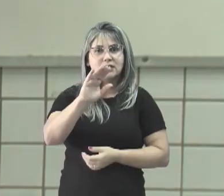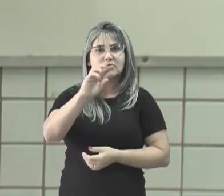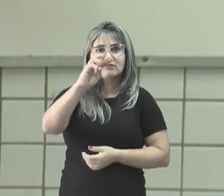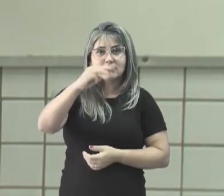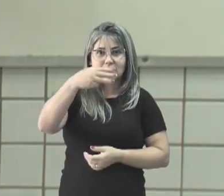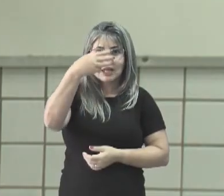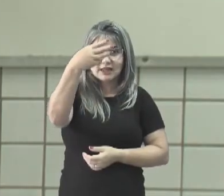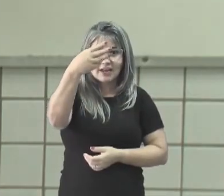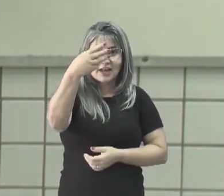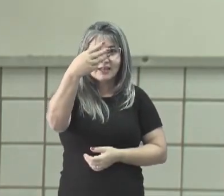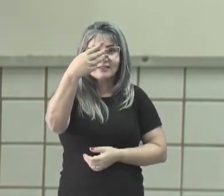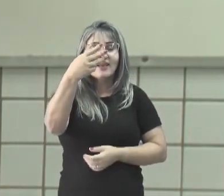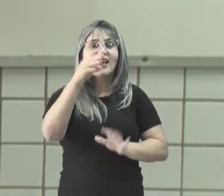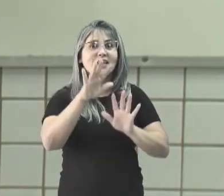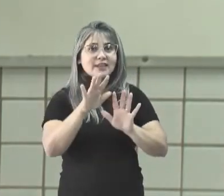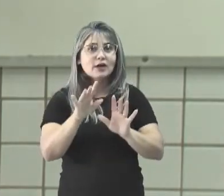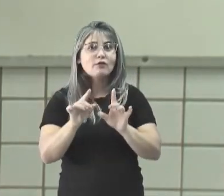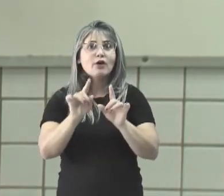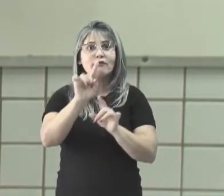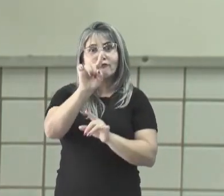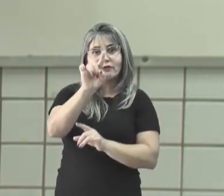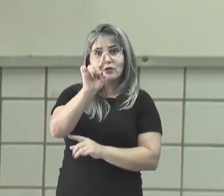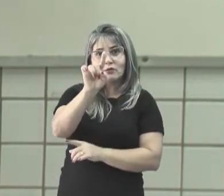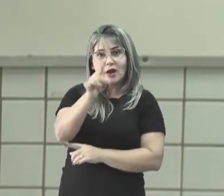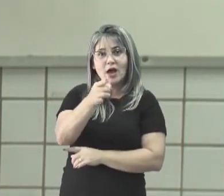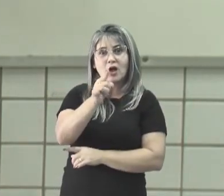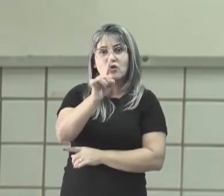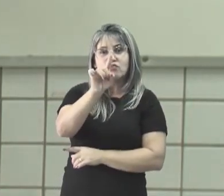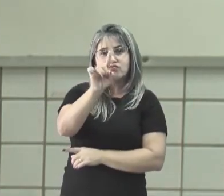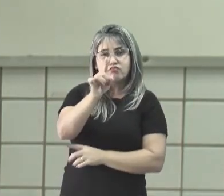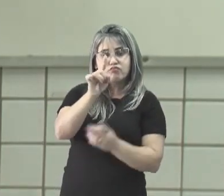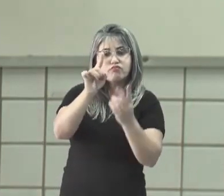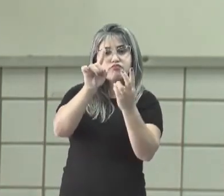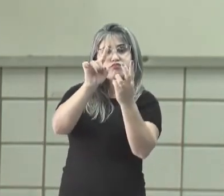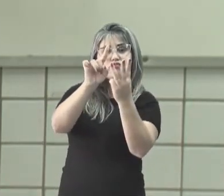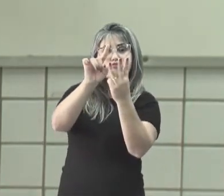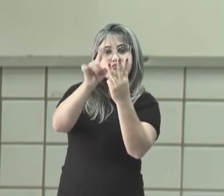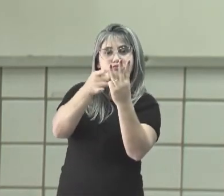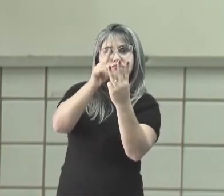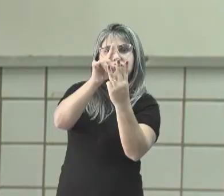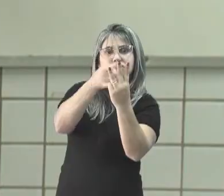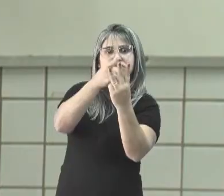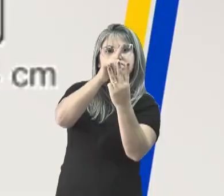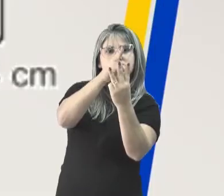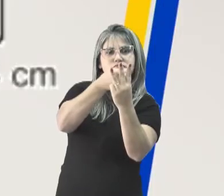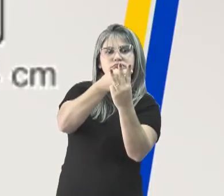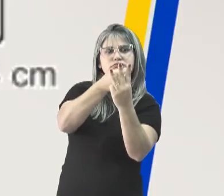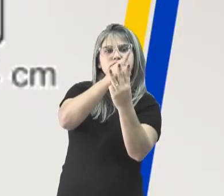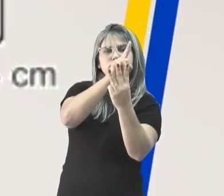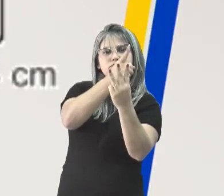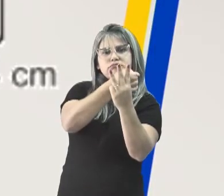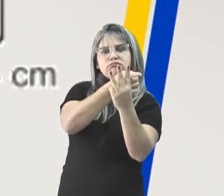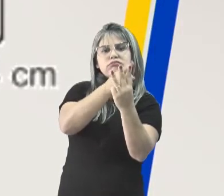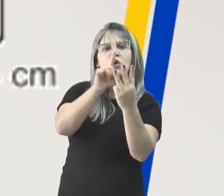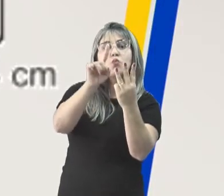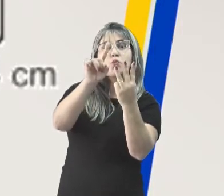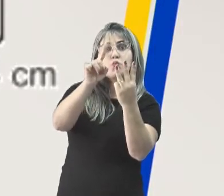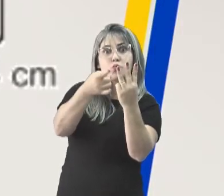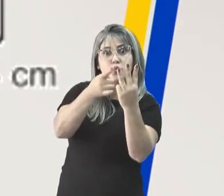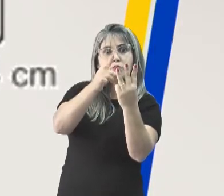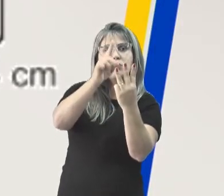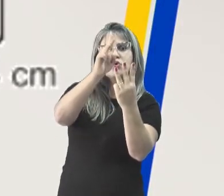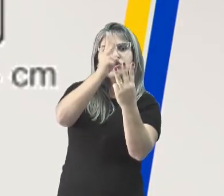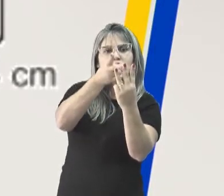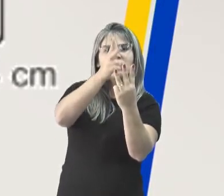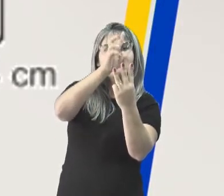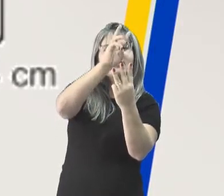3, então a vírgula vai se deslocar 3 casas para a esquerda. Vamos ver aqui como é que fica essa transformação? Ó, vou colocar